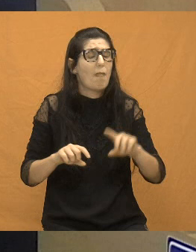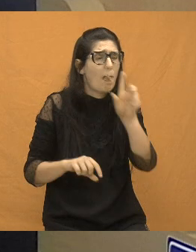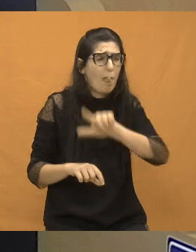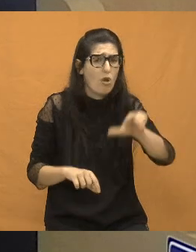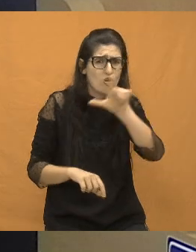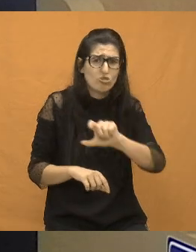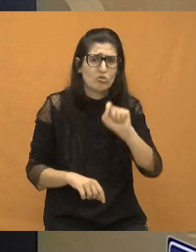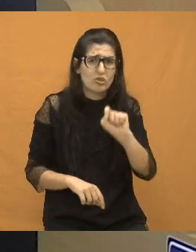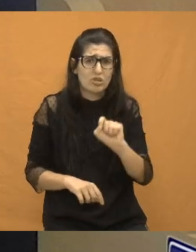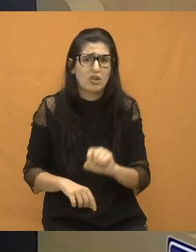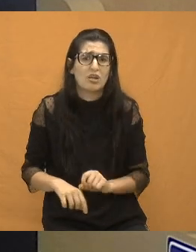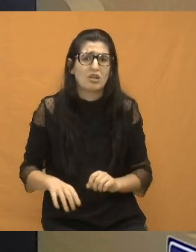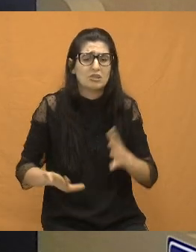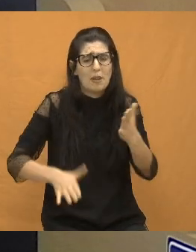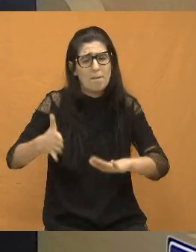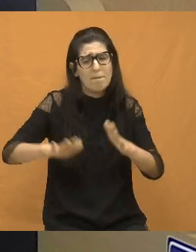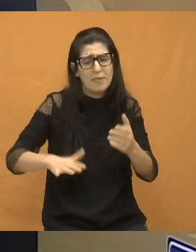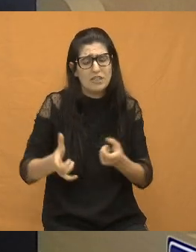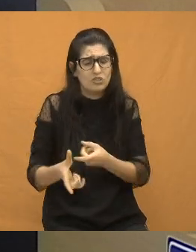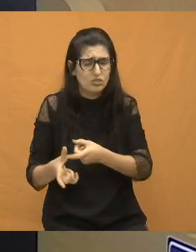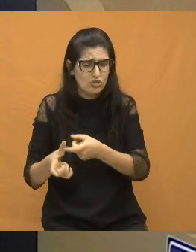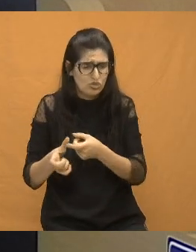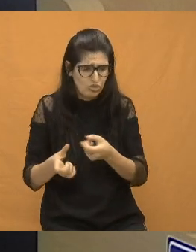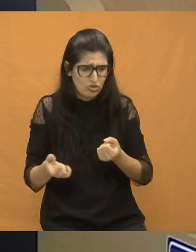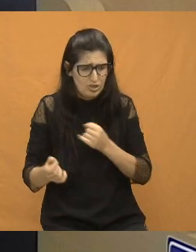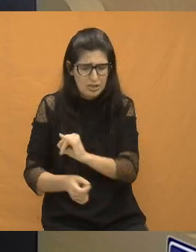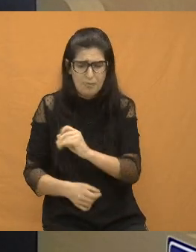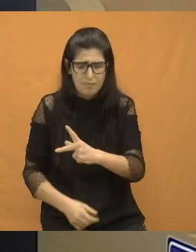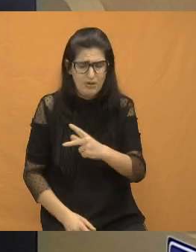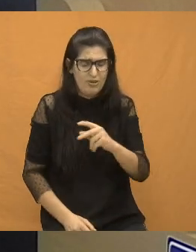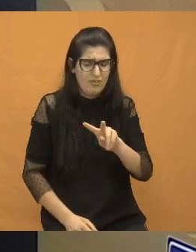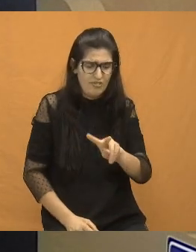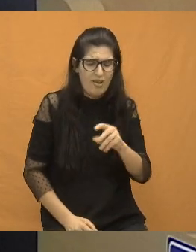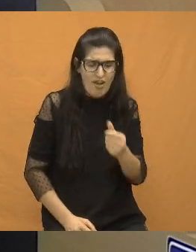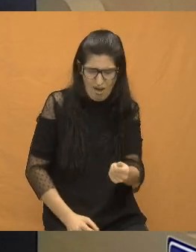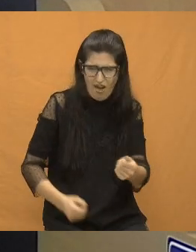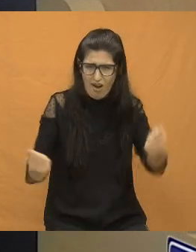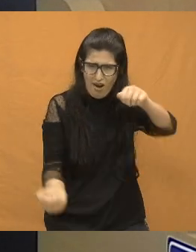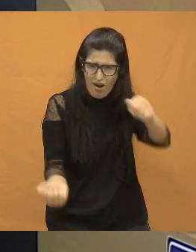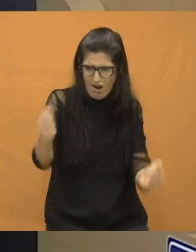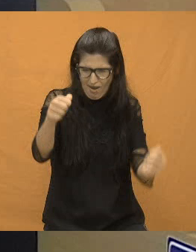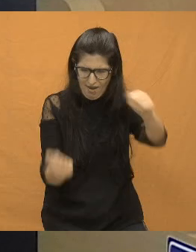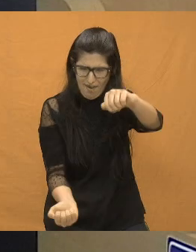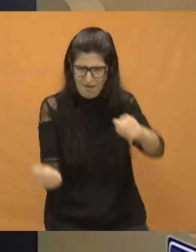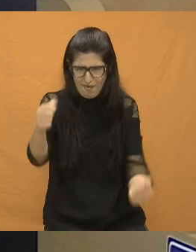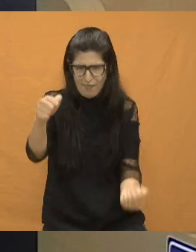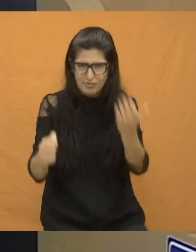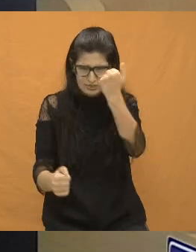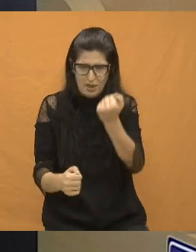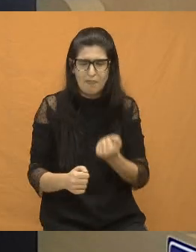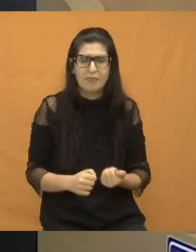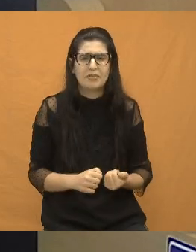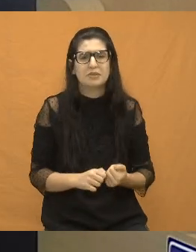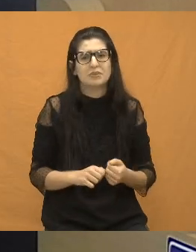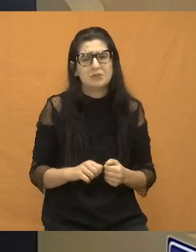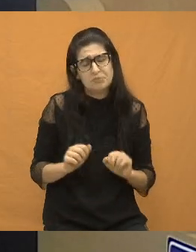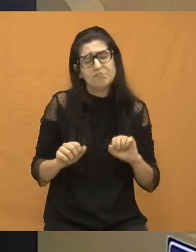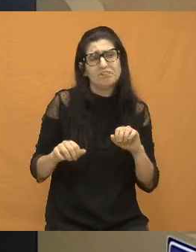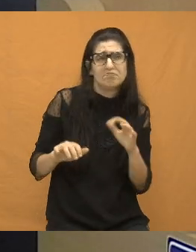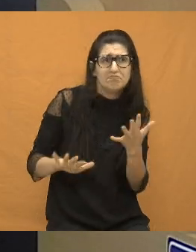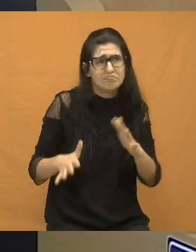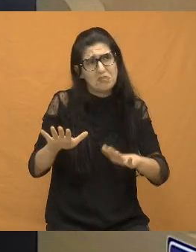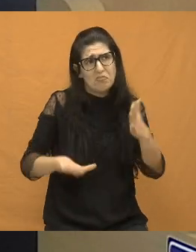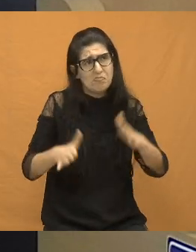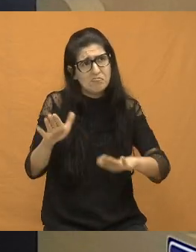o decorrer do período, que nós estamos no primeiro quadrimestre, é possível de ter, sim, uma melhora desses valores, porque